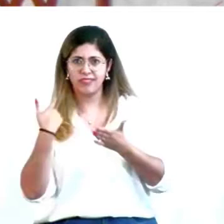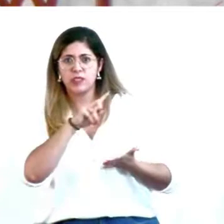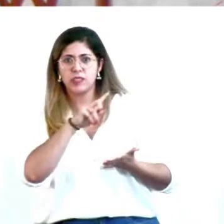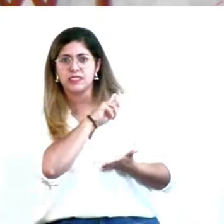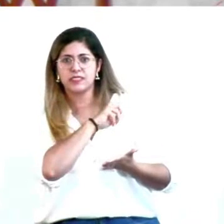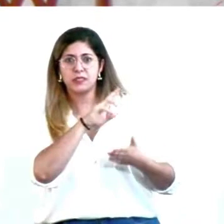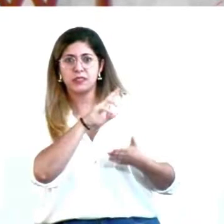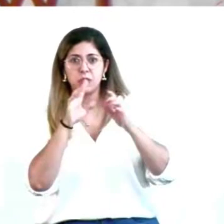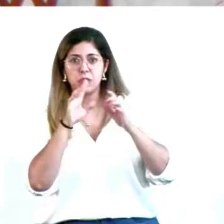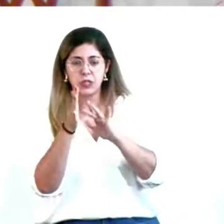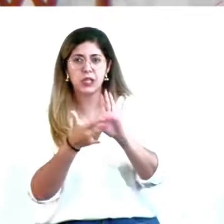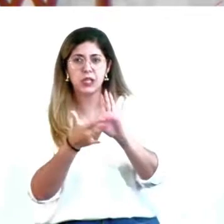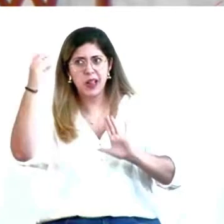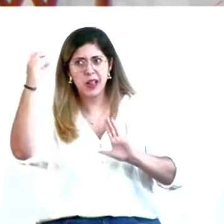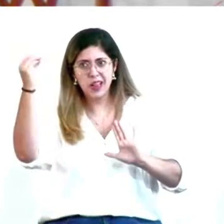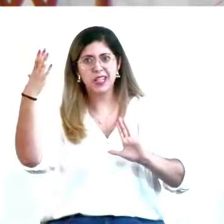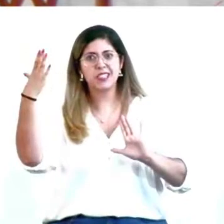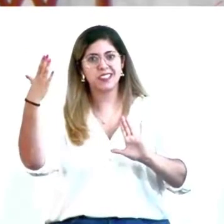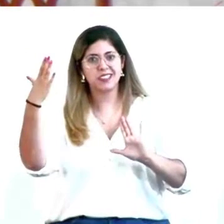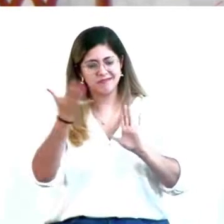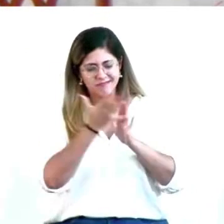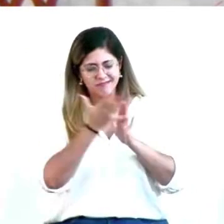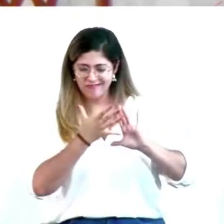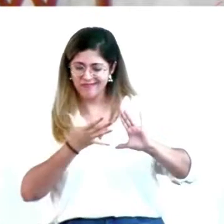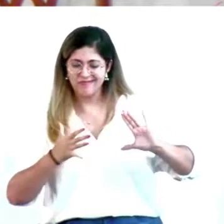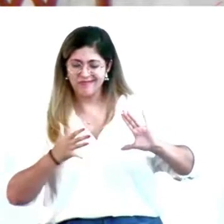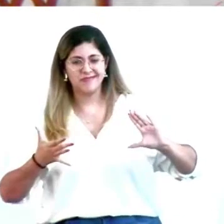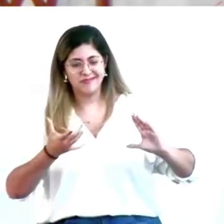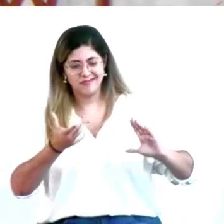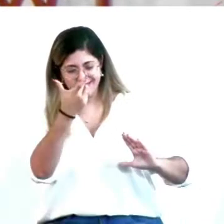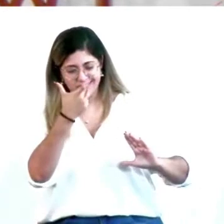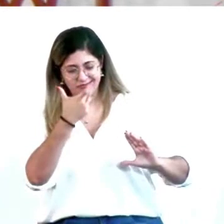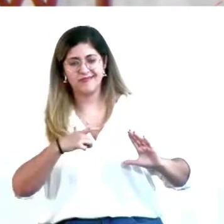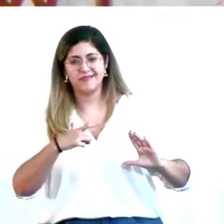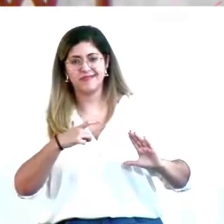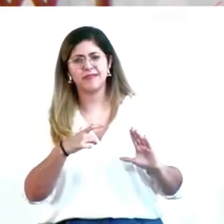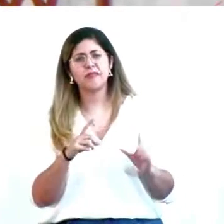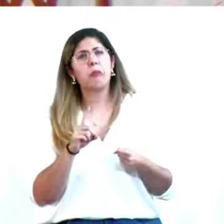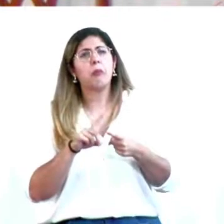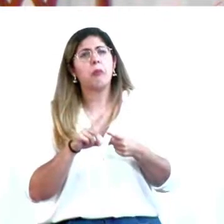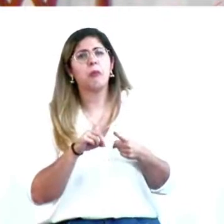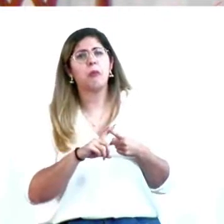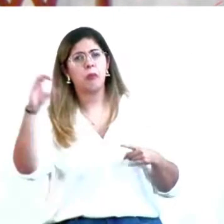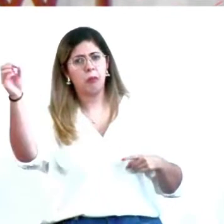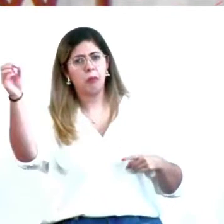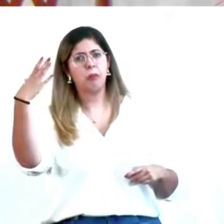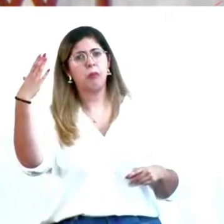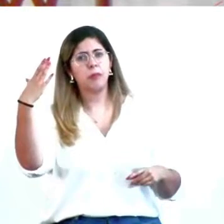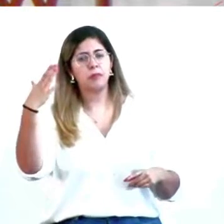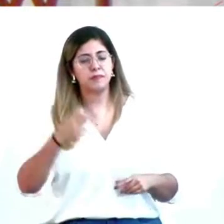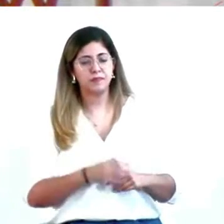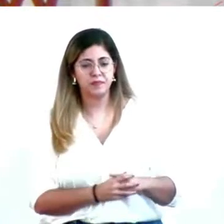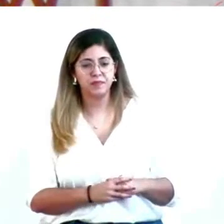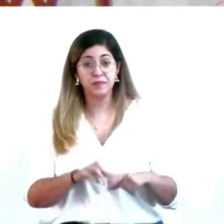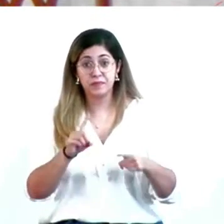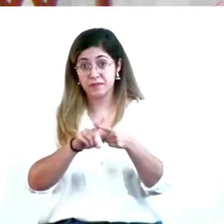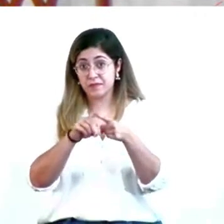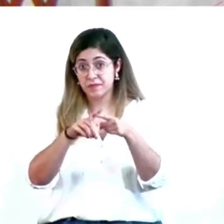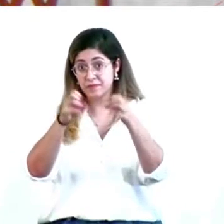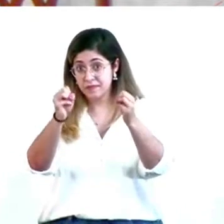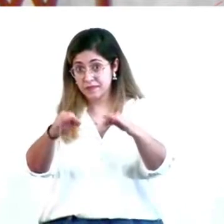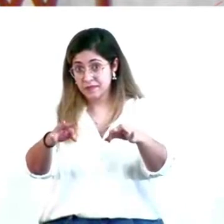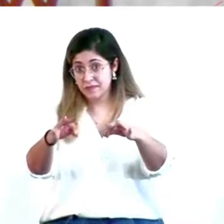Nós somos luz. E por que luz? Luz é uma figura interessante. Luz é aquela figura que purifica,